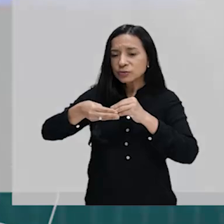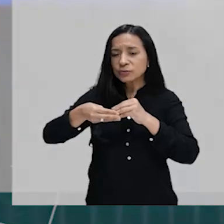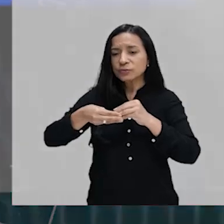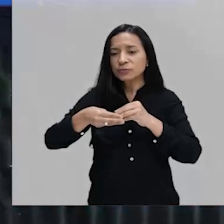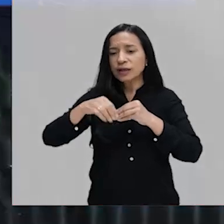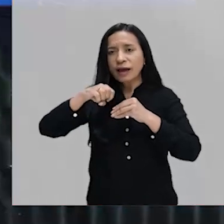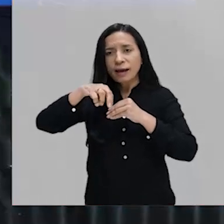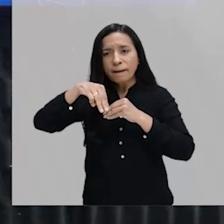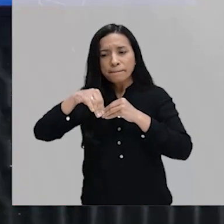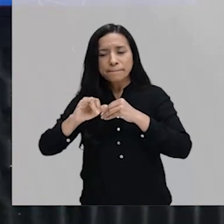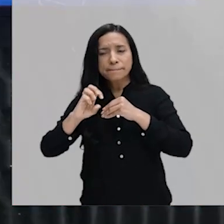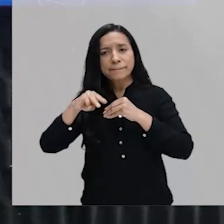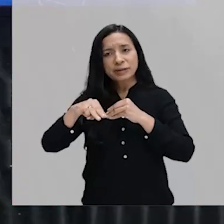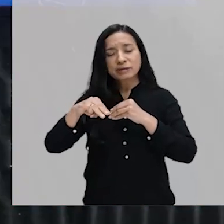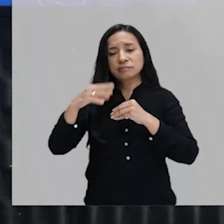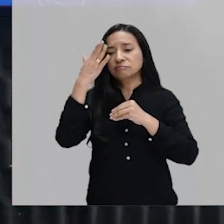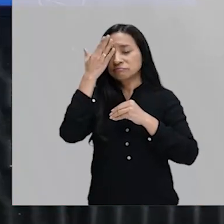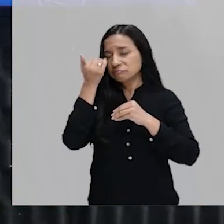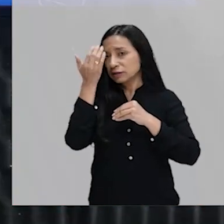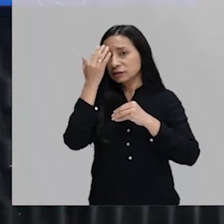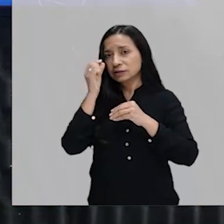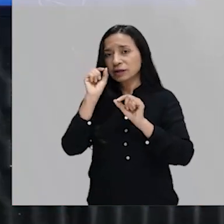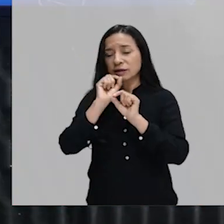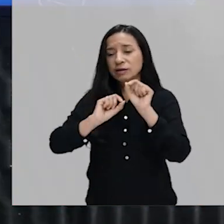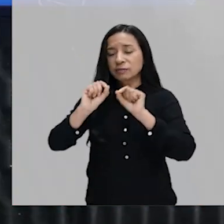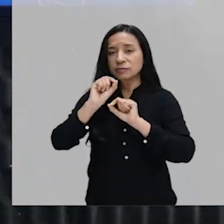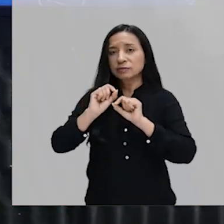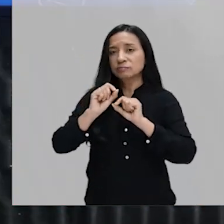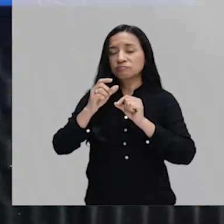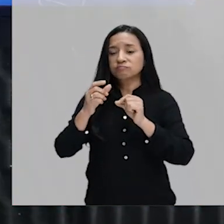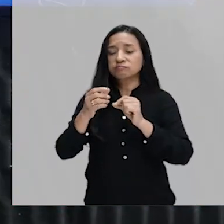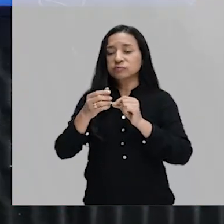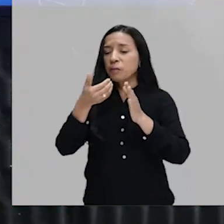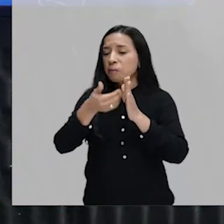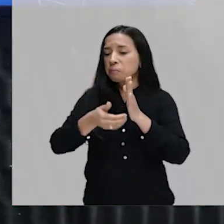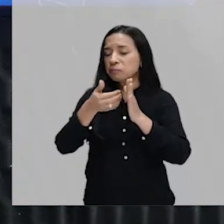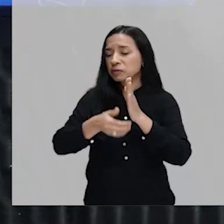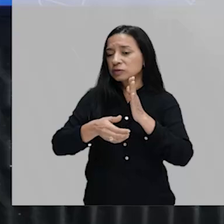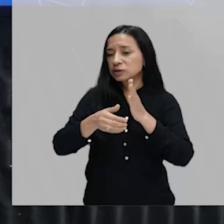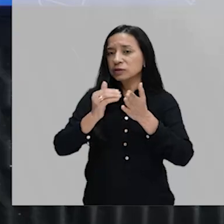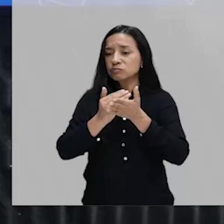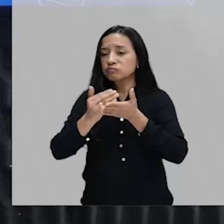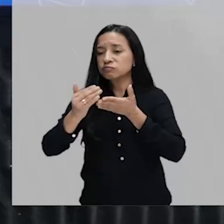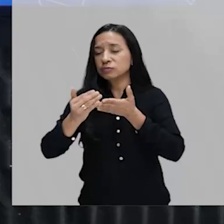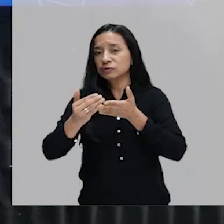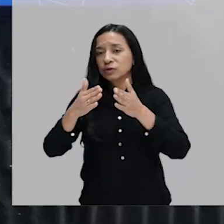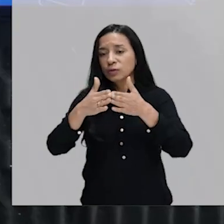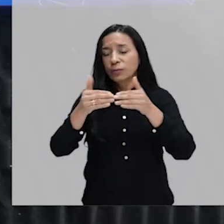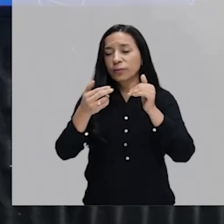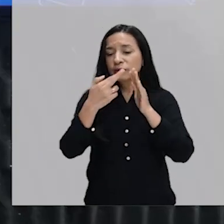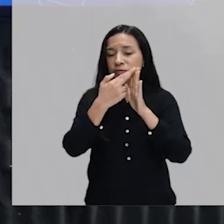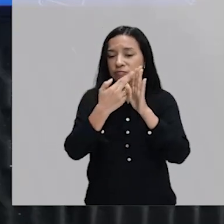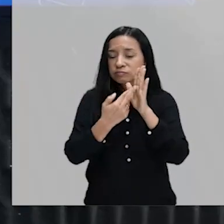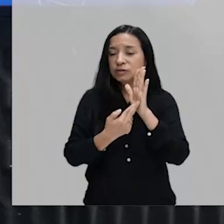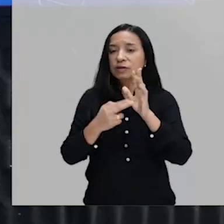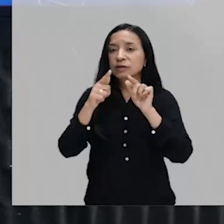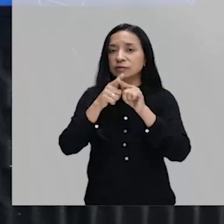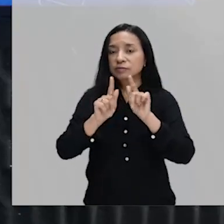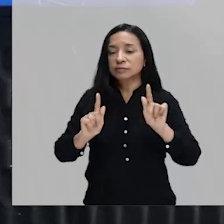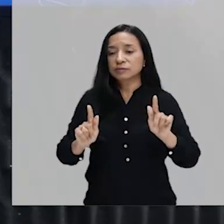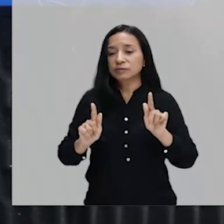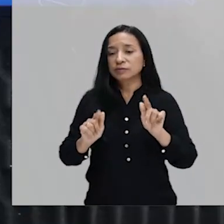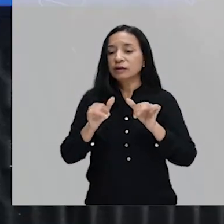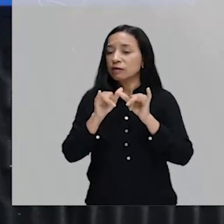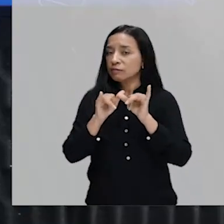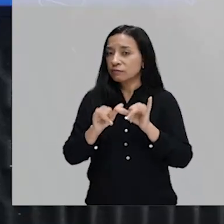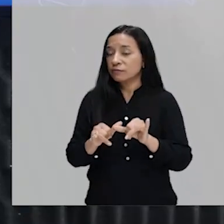me adiciona, né, já viu ali que saiu um pouquinho dentro do que pede a gramática normativa. Então,